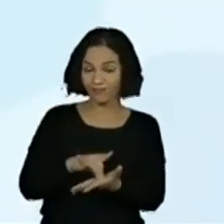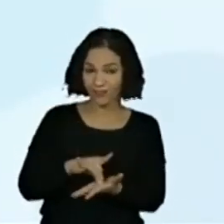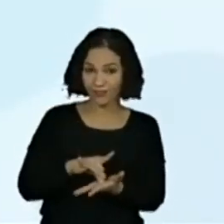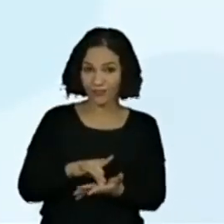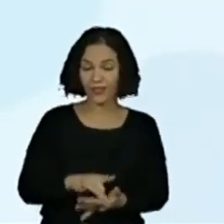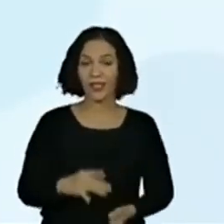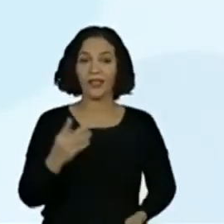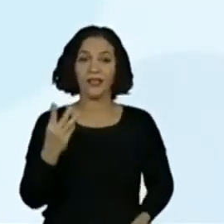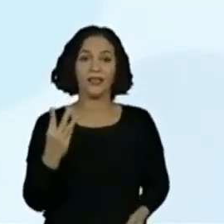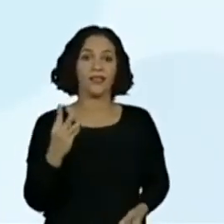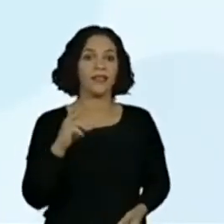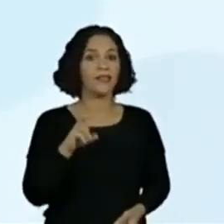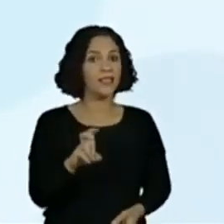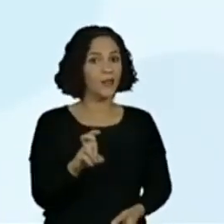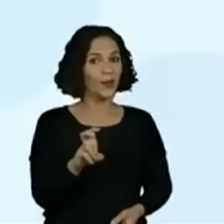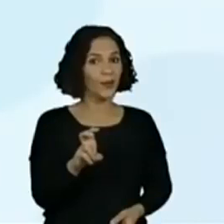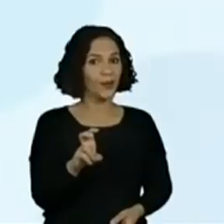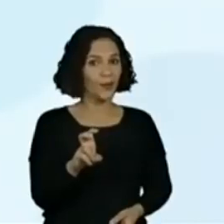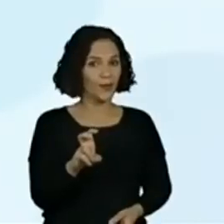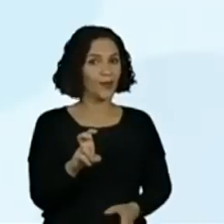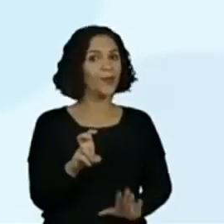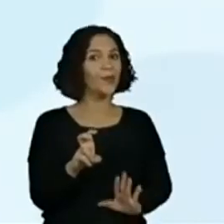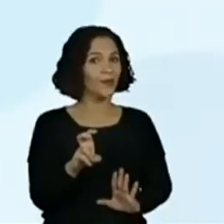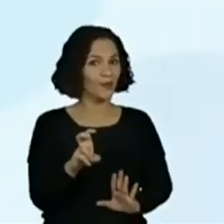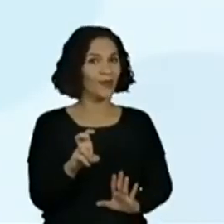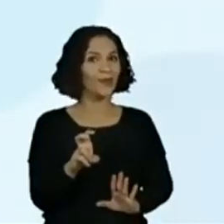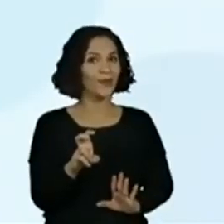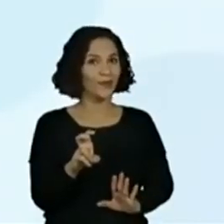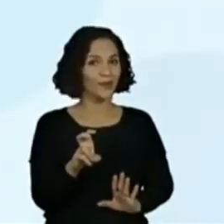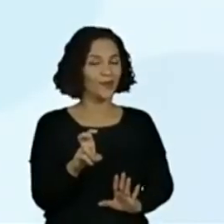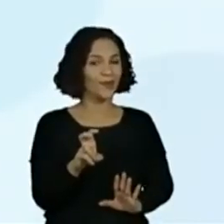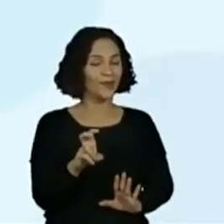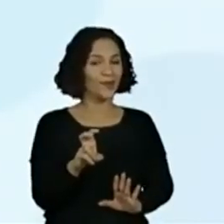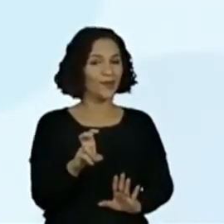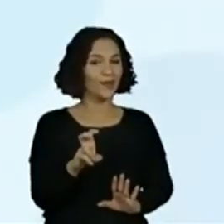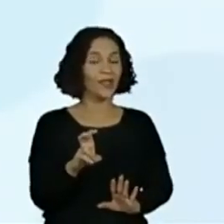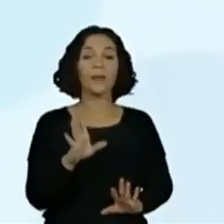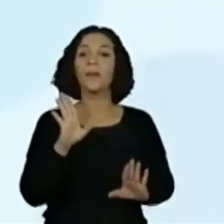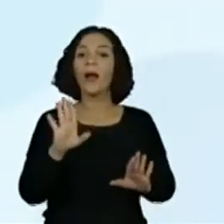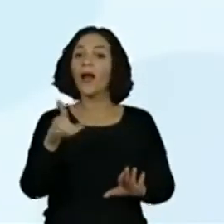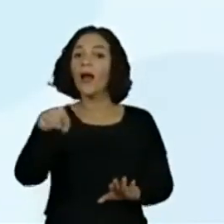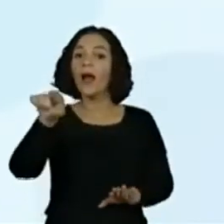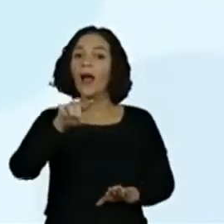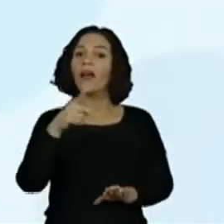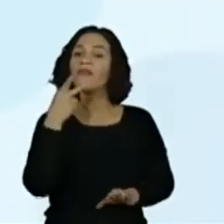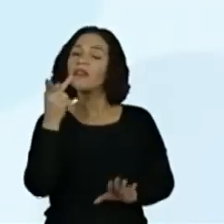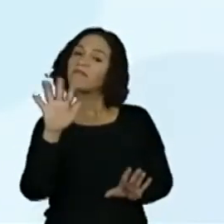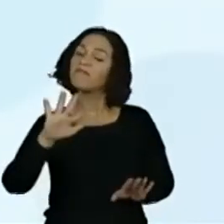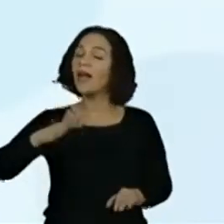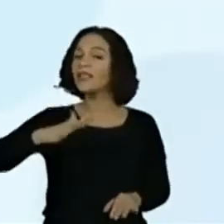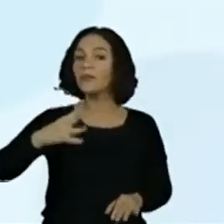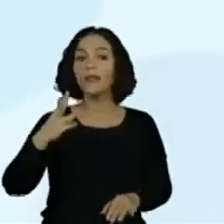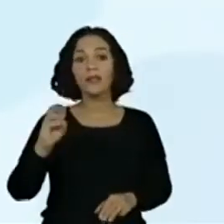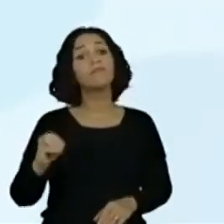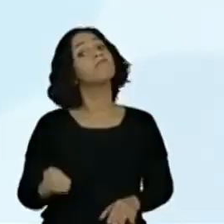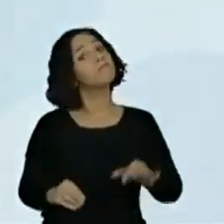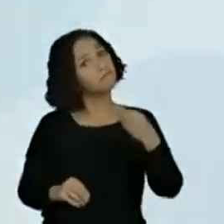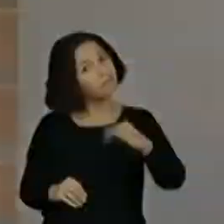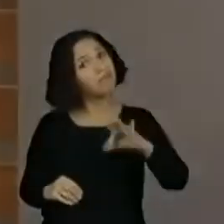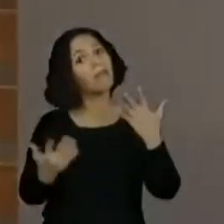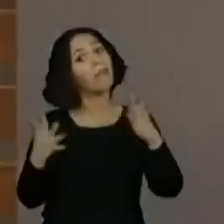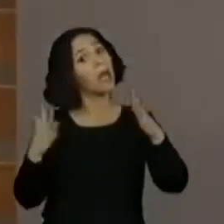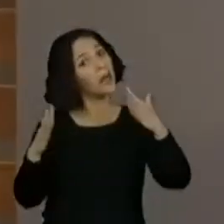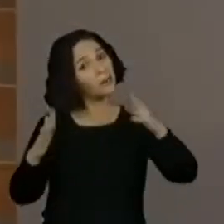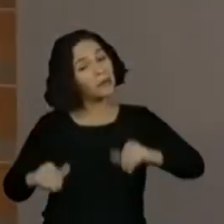é 30, isso. Mais 35. Isso. E vocês estimaram 30. Acabou.